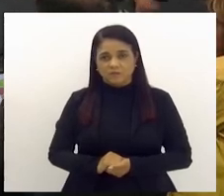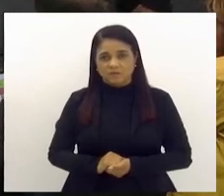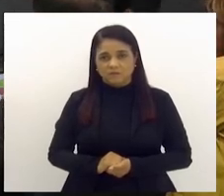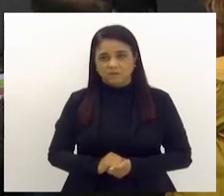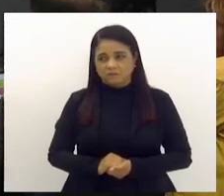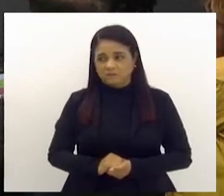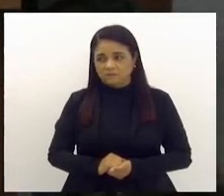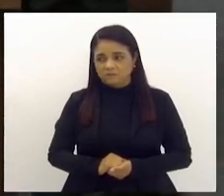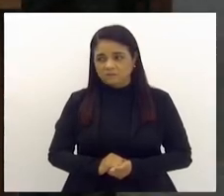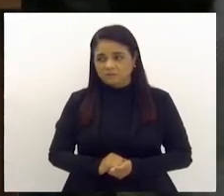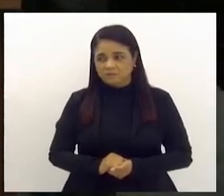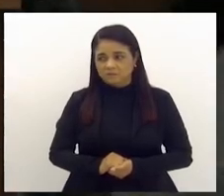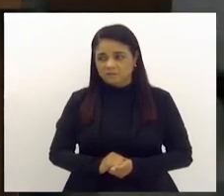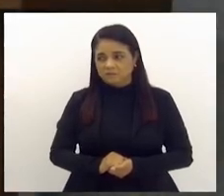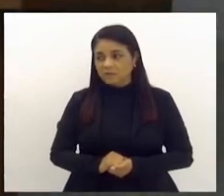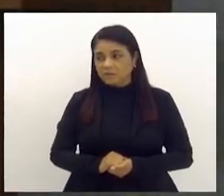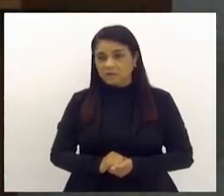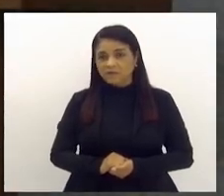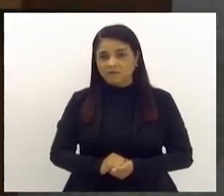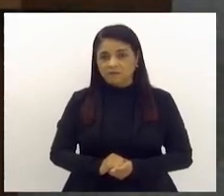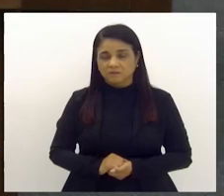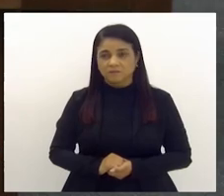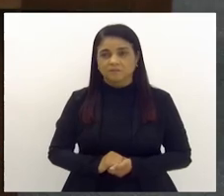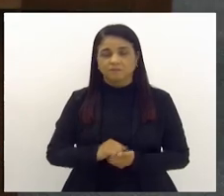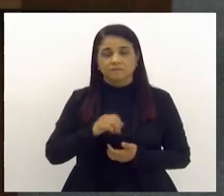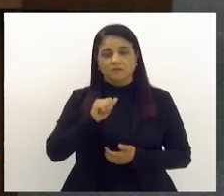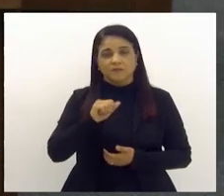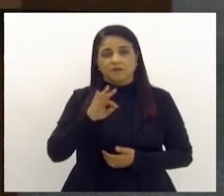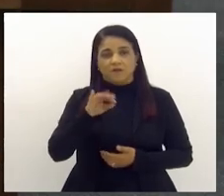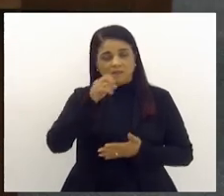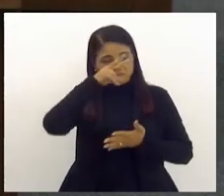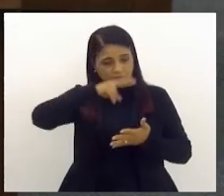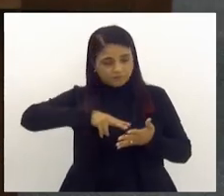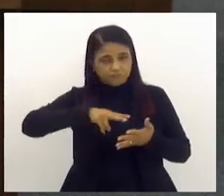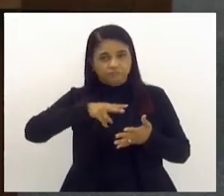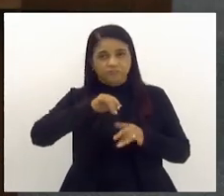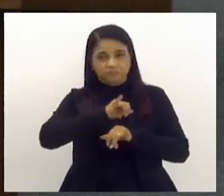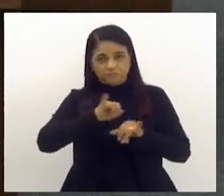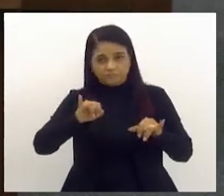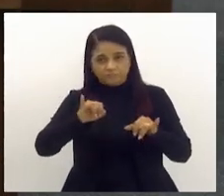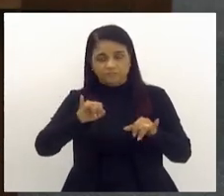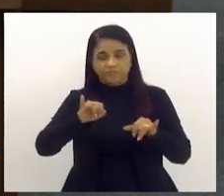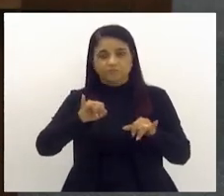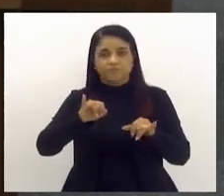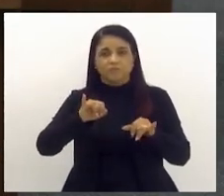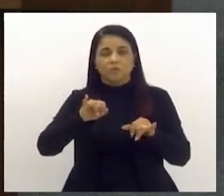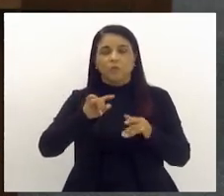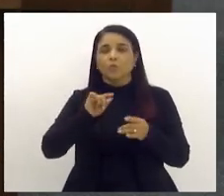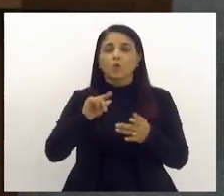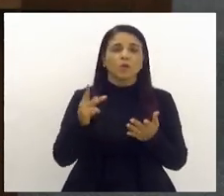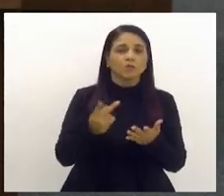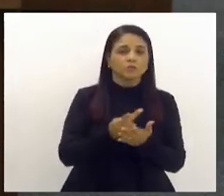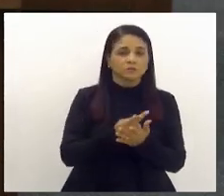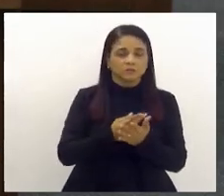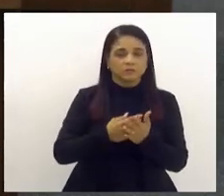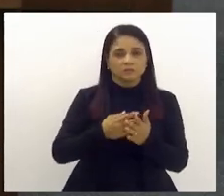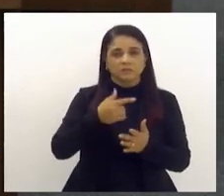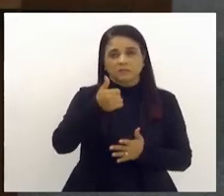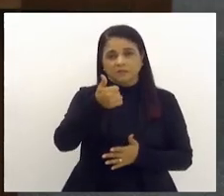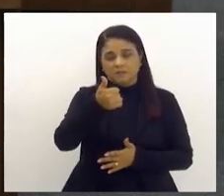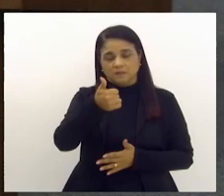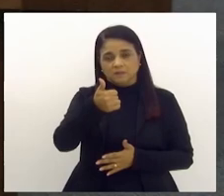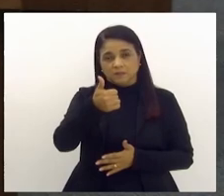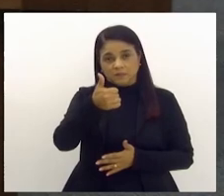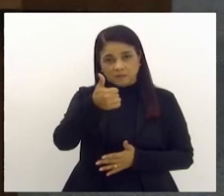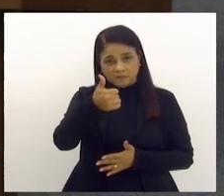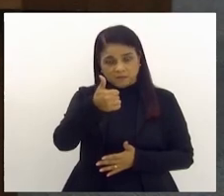Senhor presidente, a ata reflete com exatidão o ocorrido na